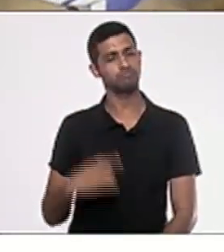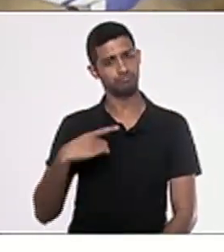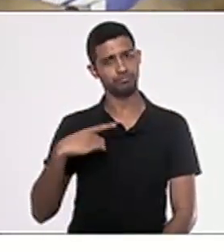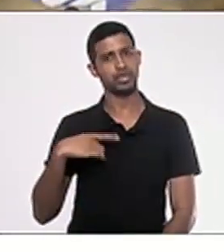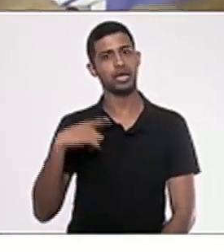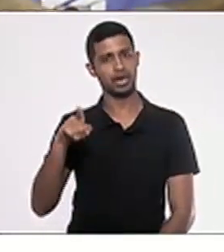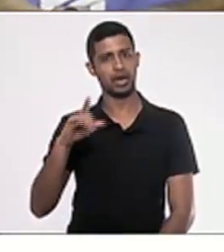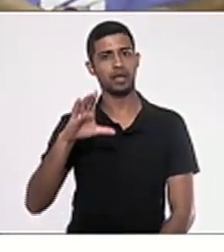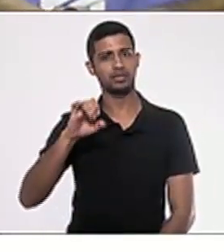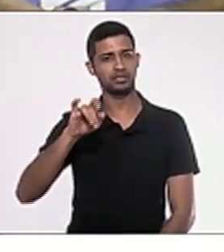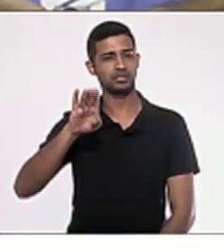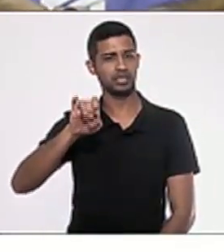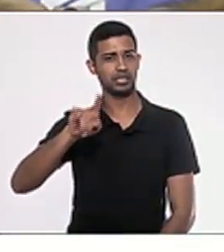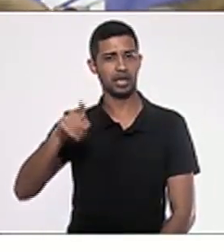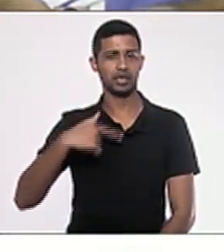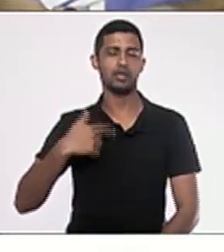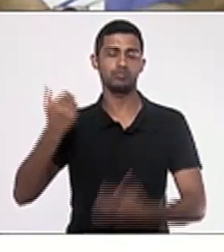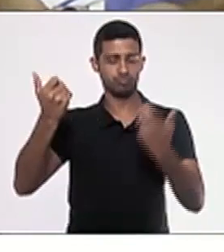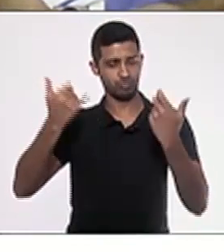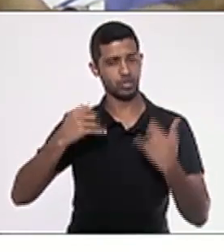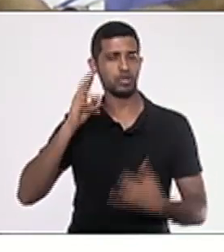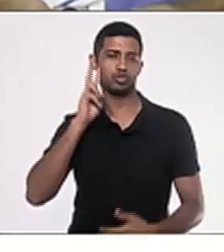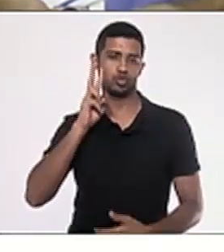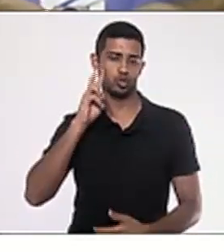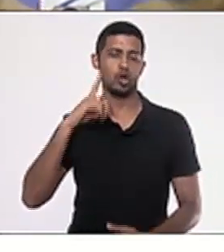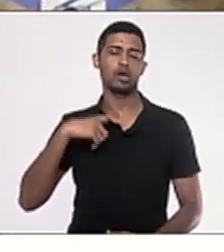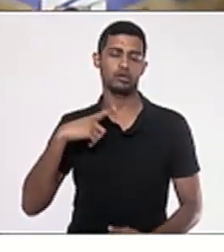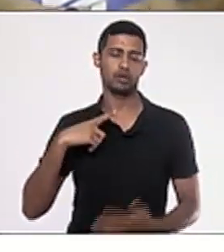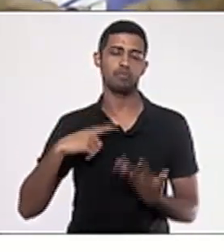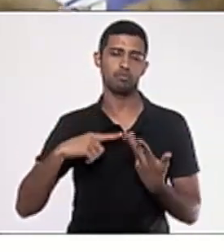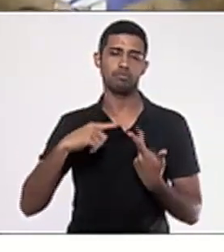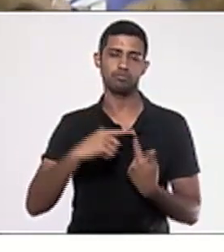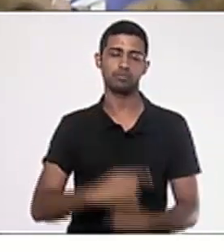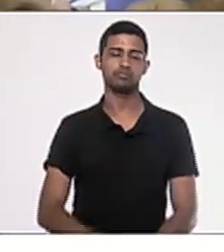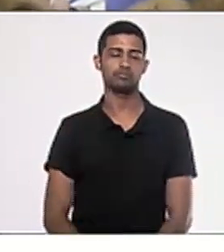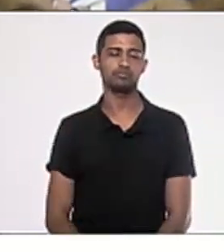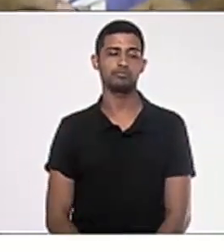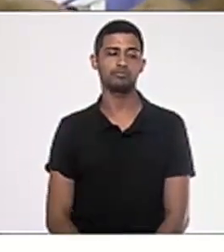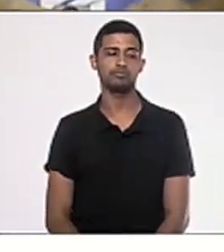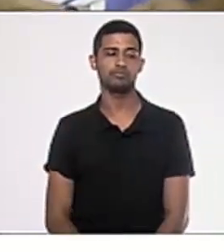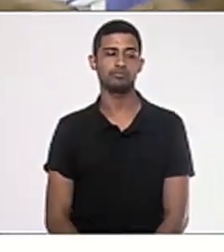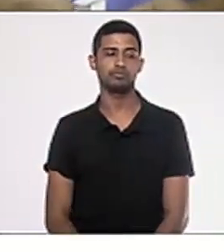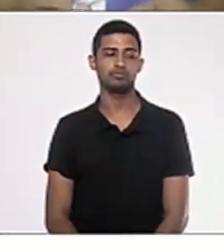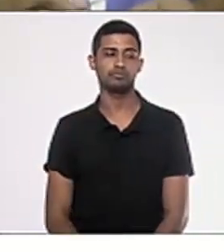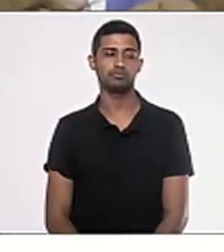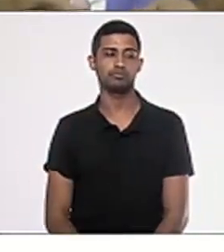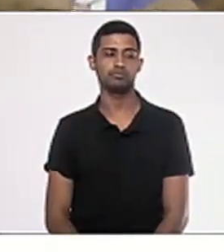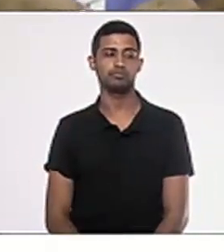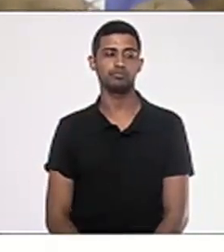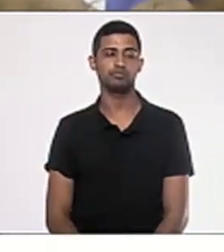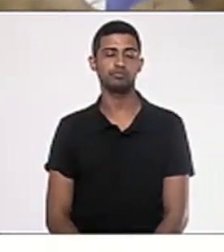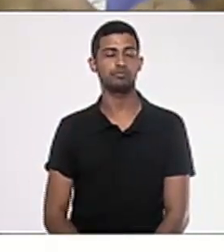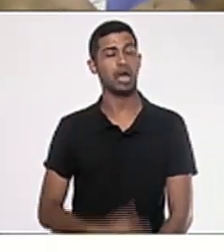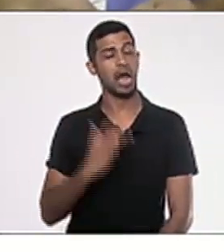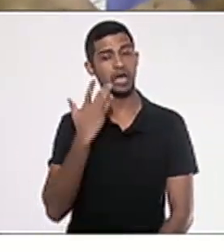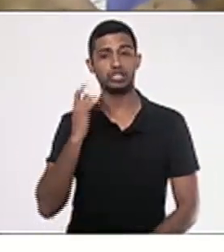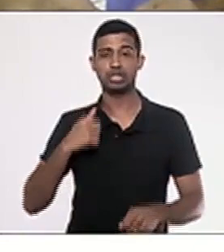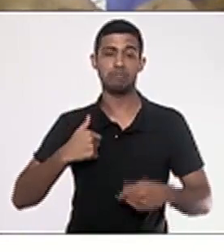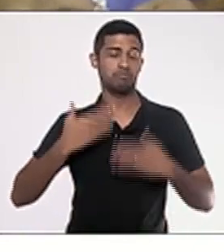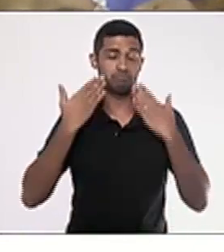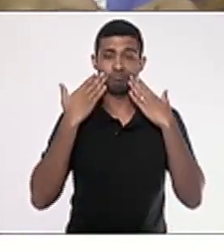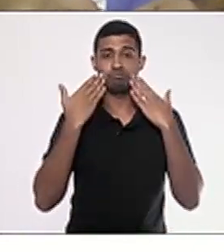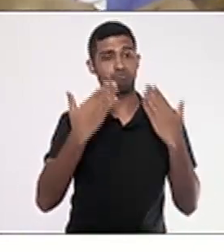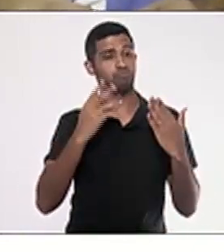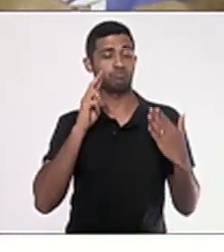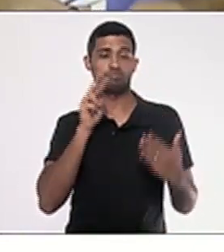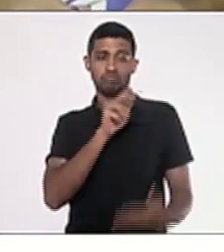empresa e acredito que seja de alguma forma aparente, porque isso pode ser feito até mesmo